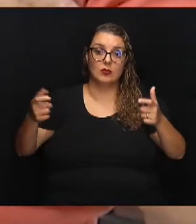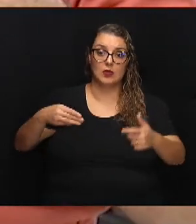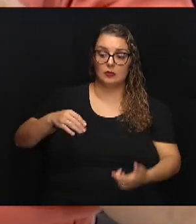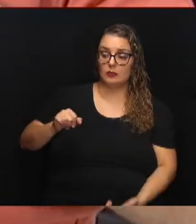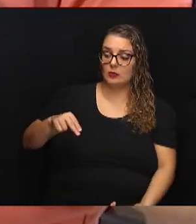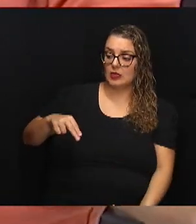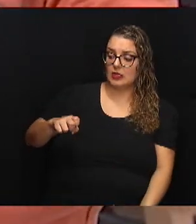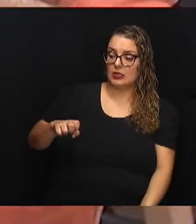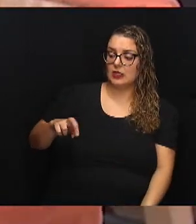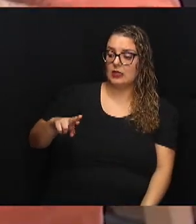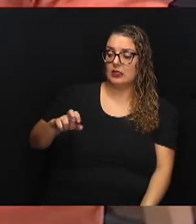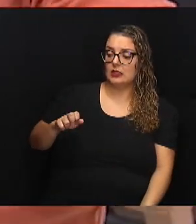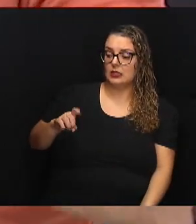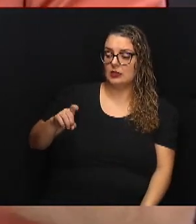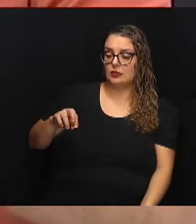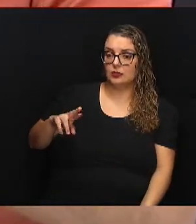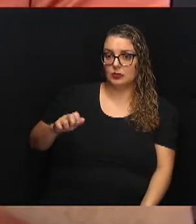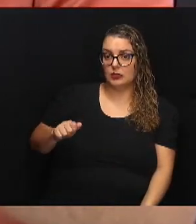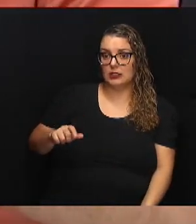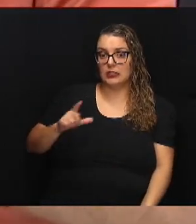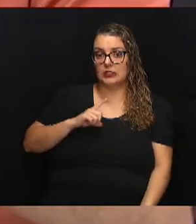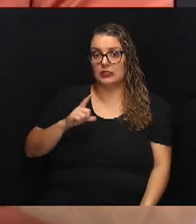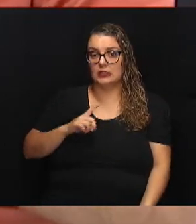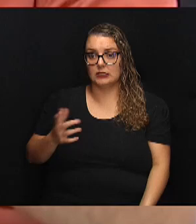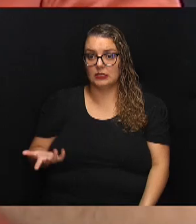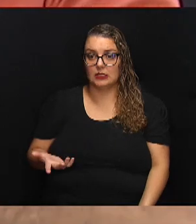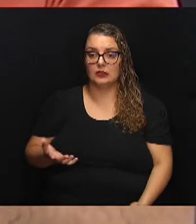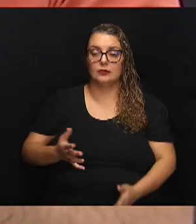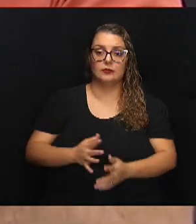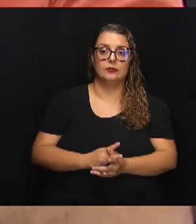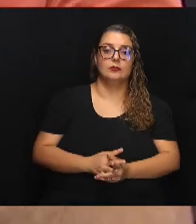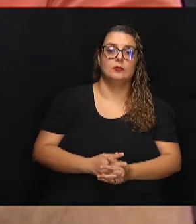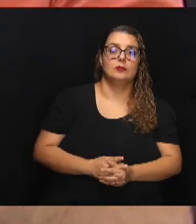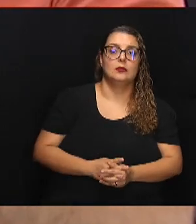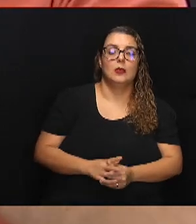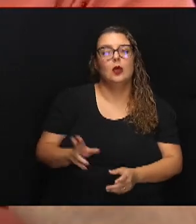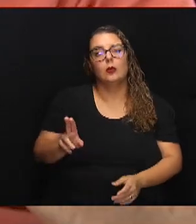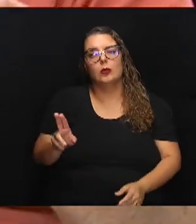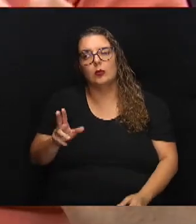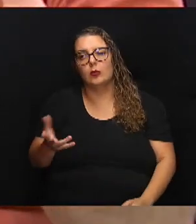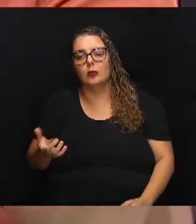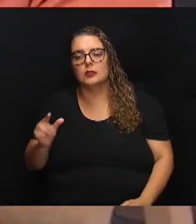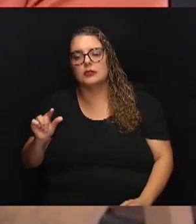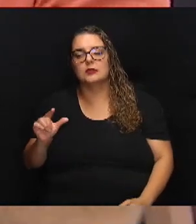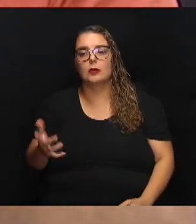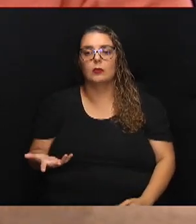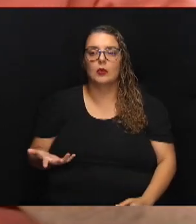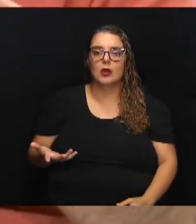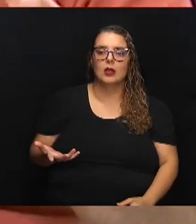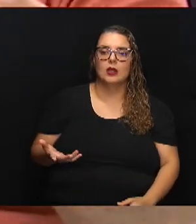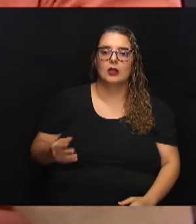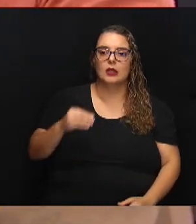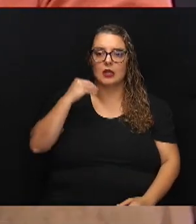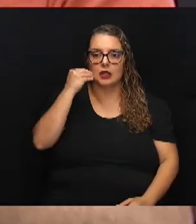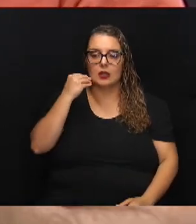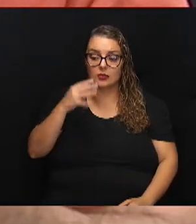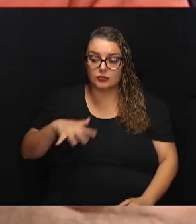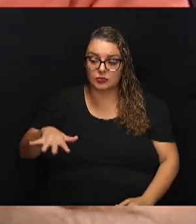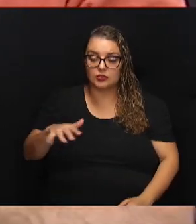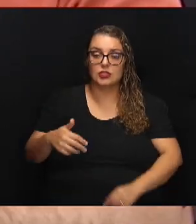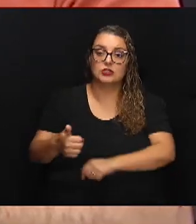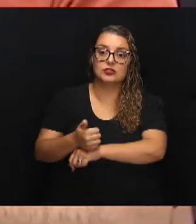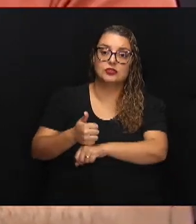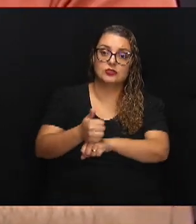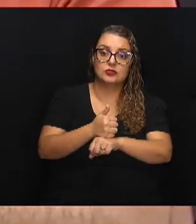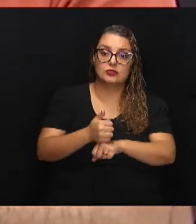mineradora tem ali um bracinho, ou se utiliza de essa expertise de profissionais